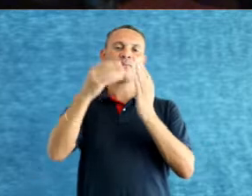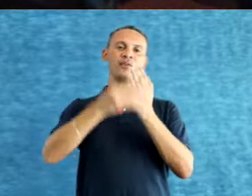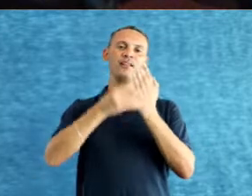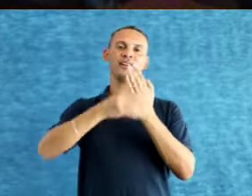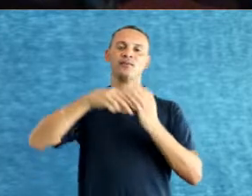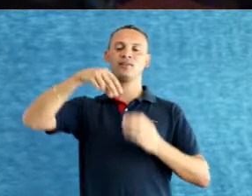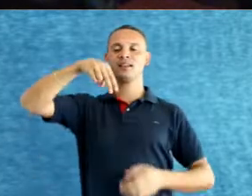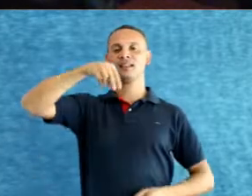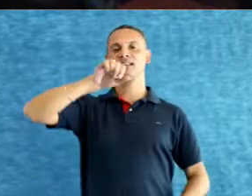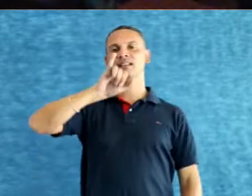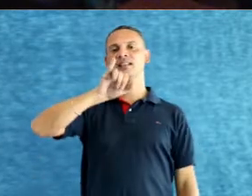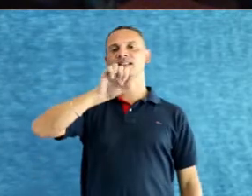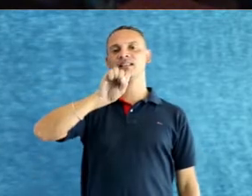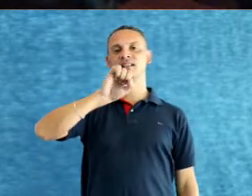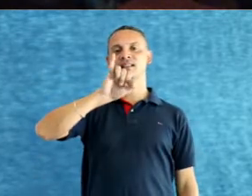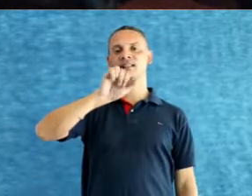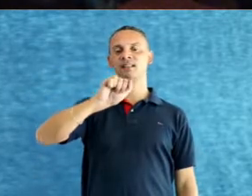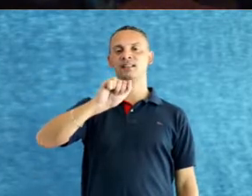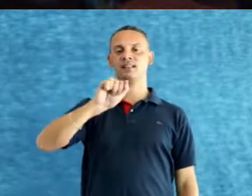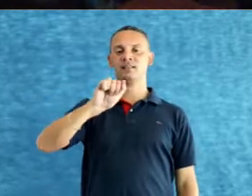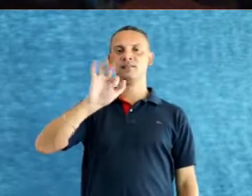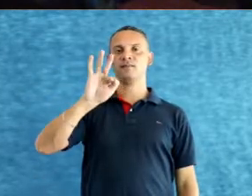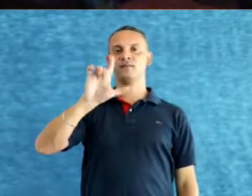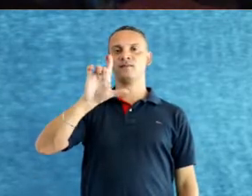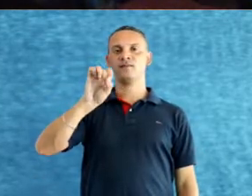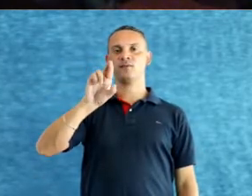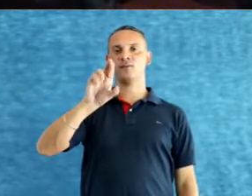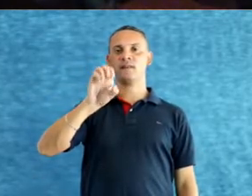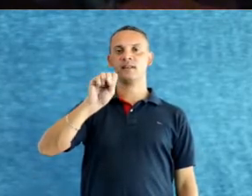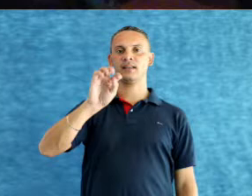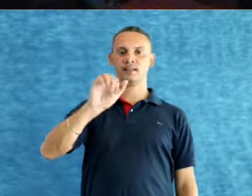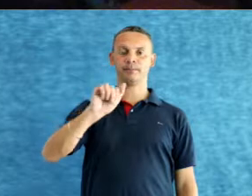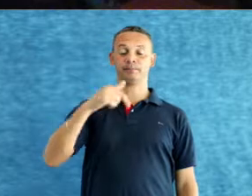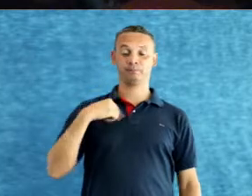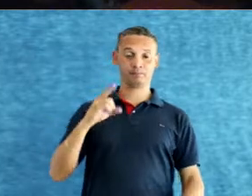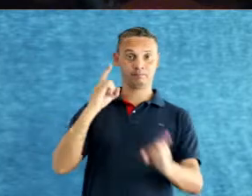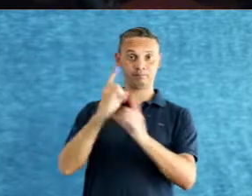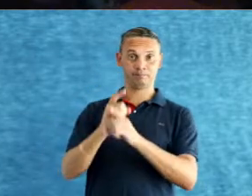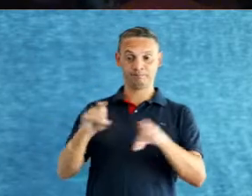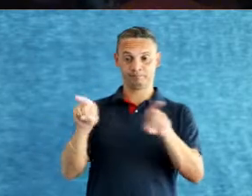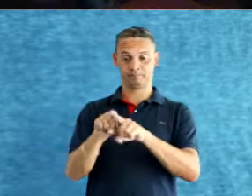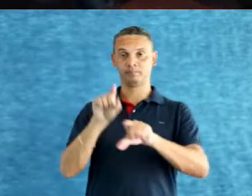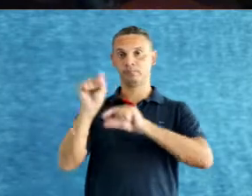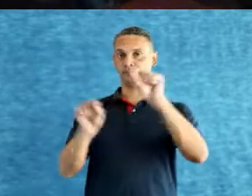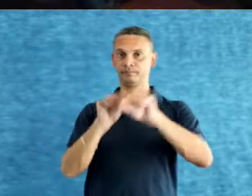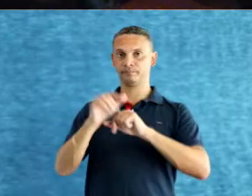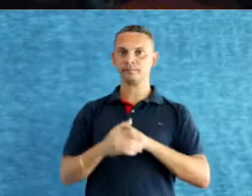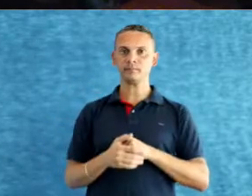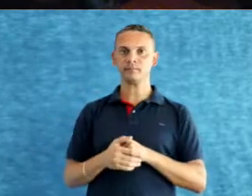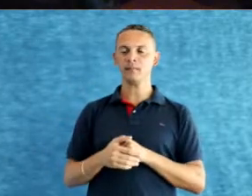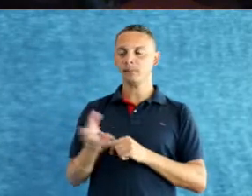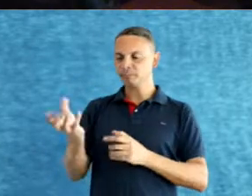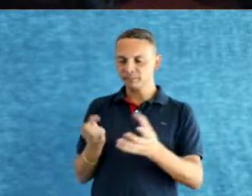conterrânea, alguma coisa assim, pensa, ele não leu o livro, ele comenta que recebeu e fala, será que ela sonha? A Itália é o país